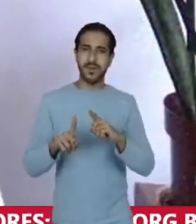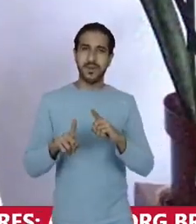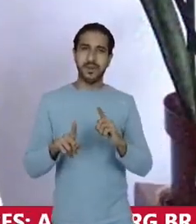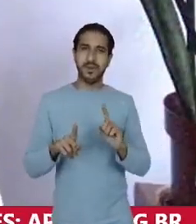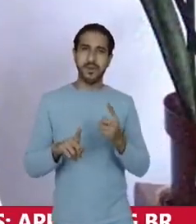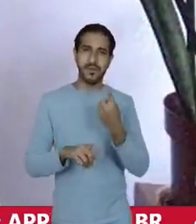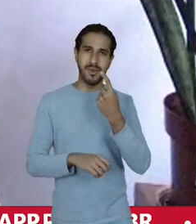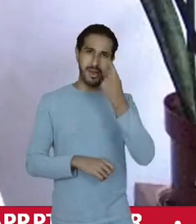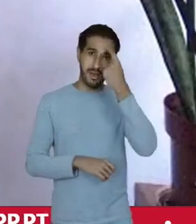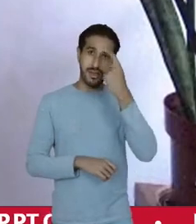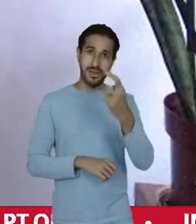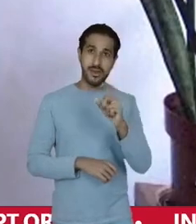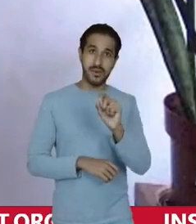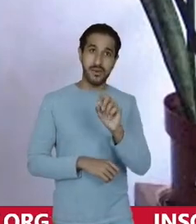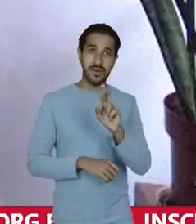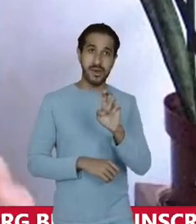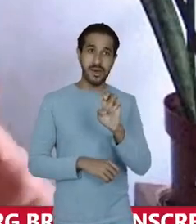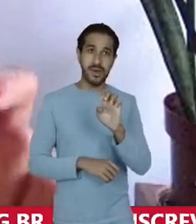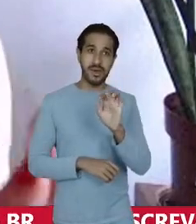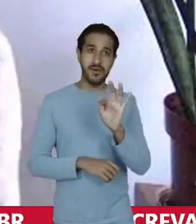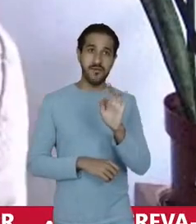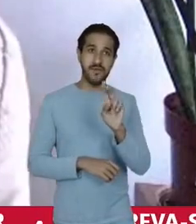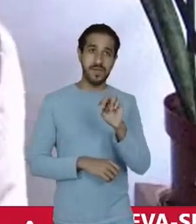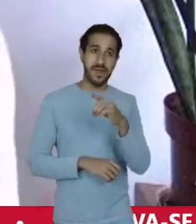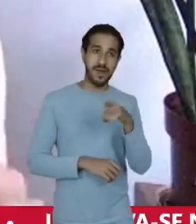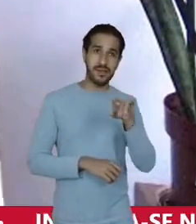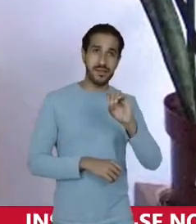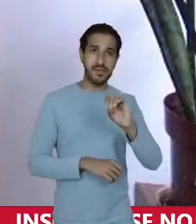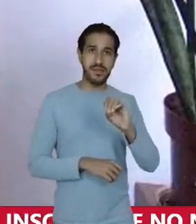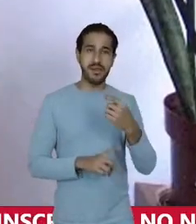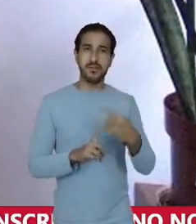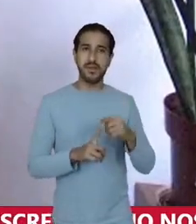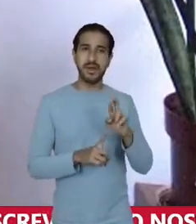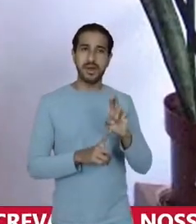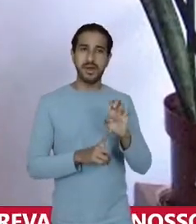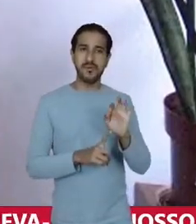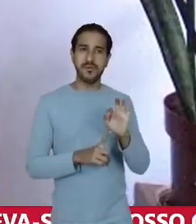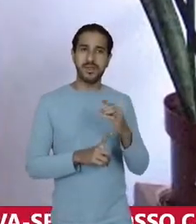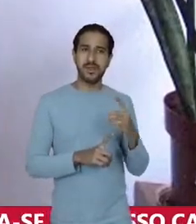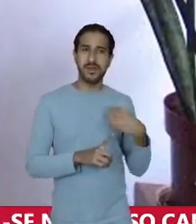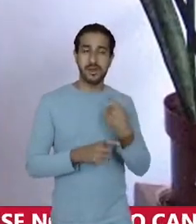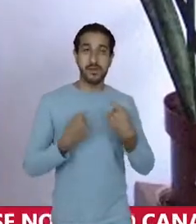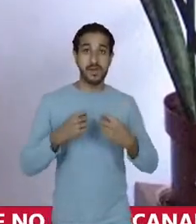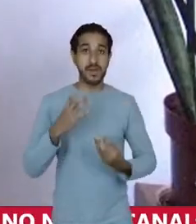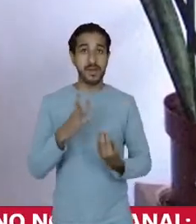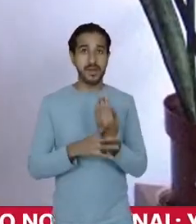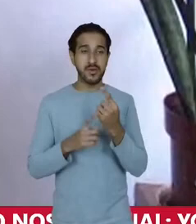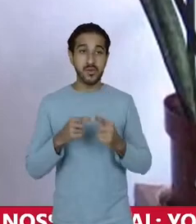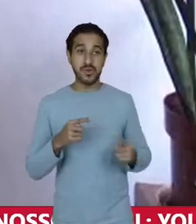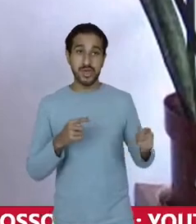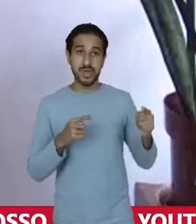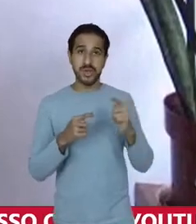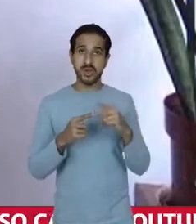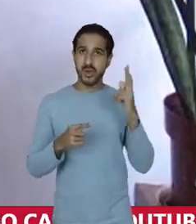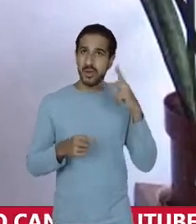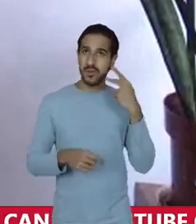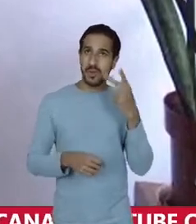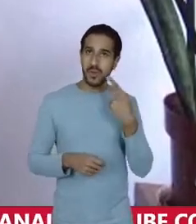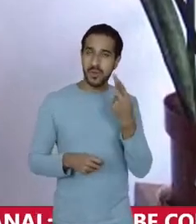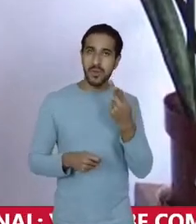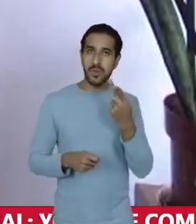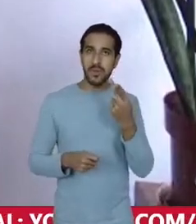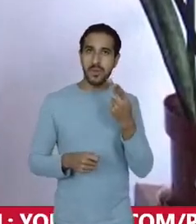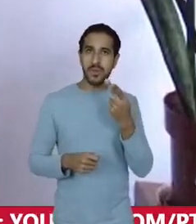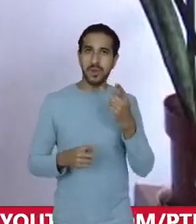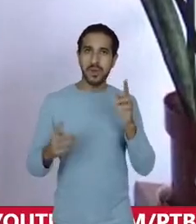uma ideia que se chama refundação. Por quê? Porque nós precisamos construir um ciclo político